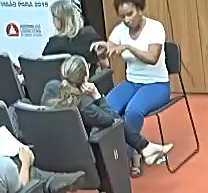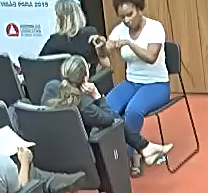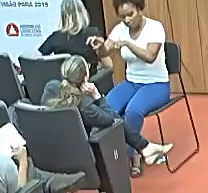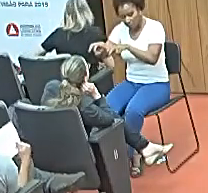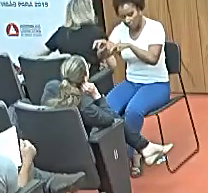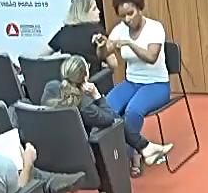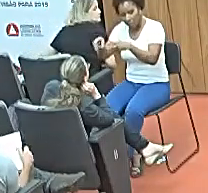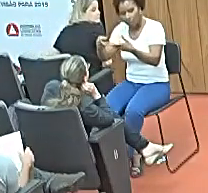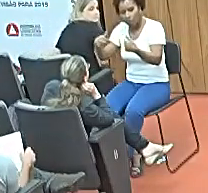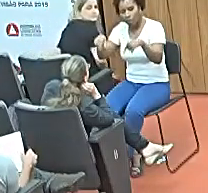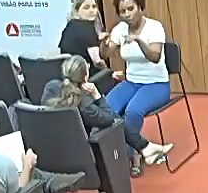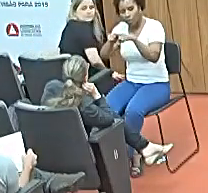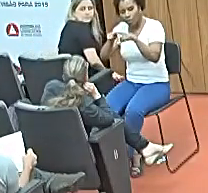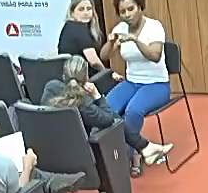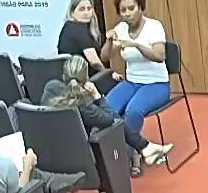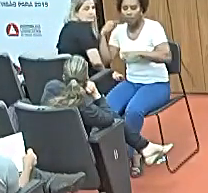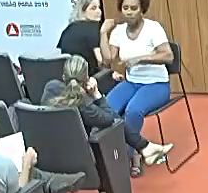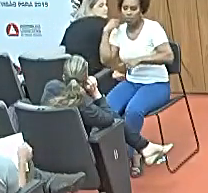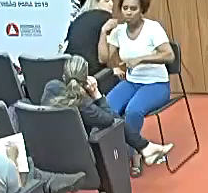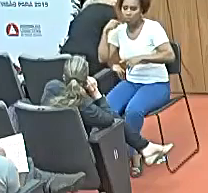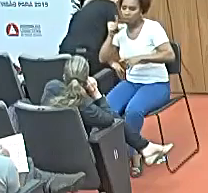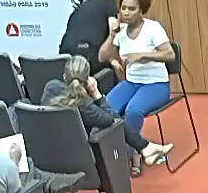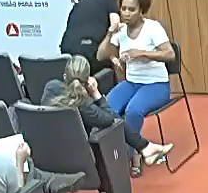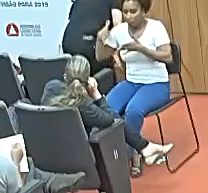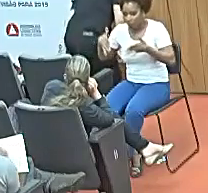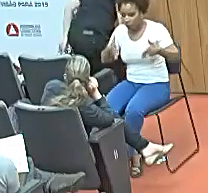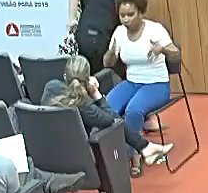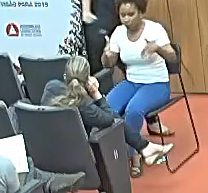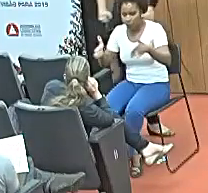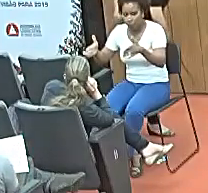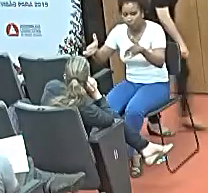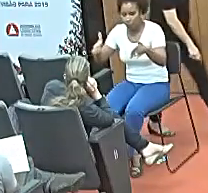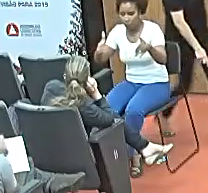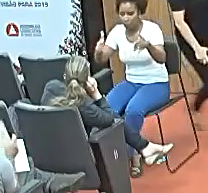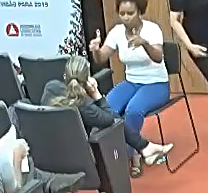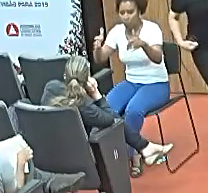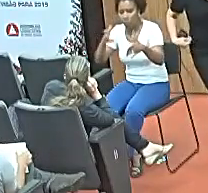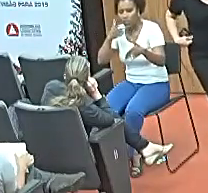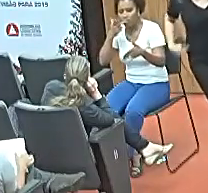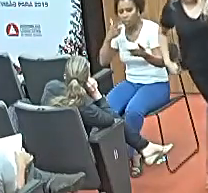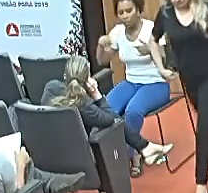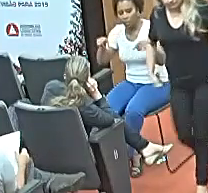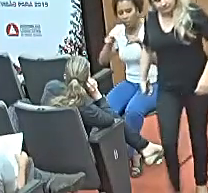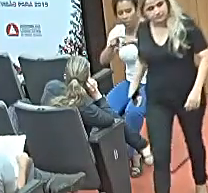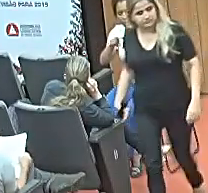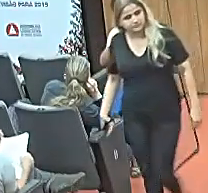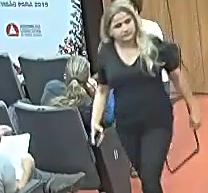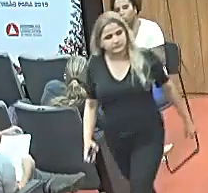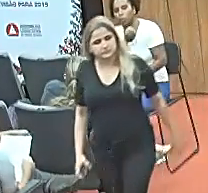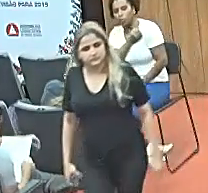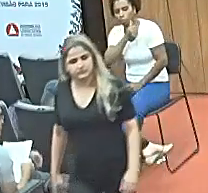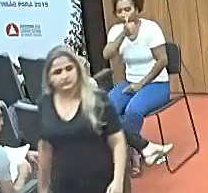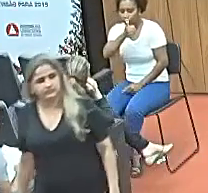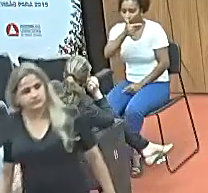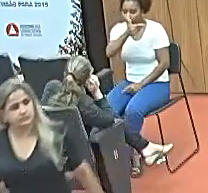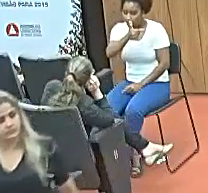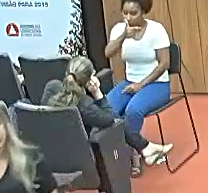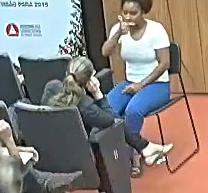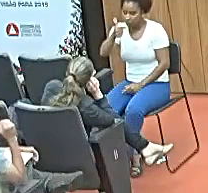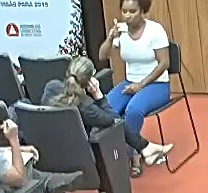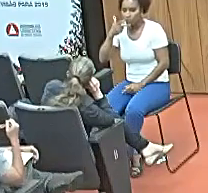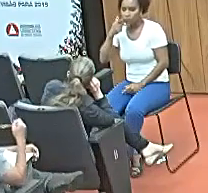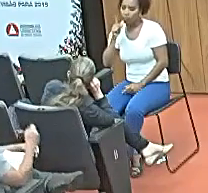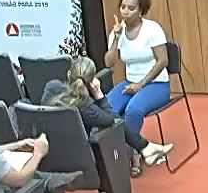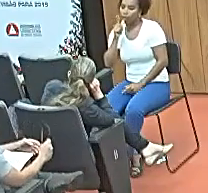barragem de minas 120 gestão desenvolvimento sustentável de recursos hídricos 122 água para